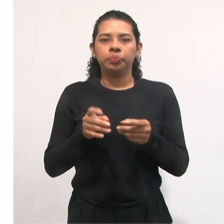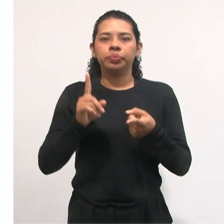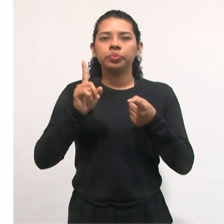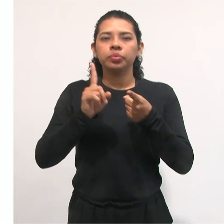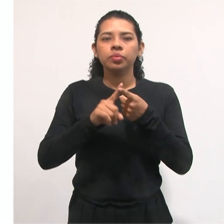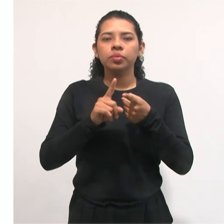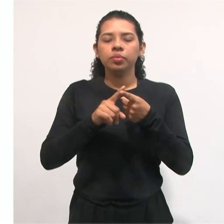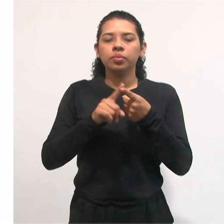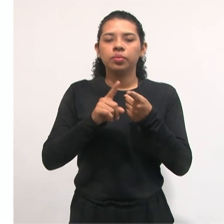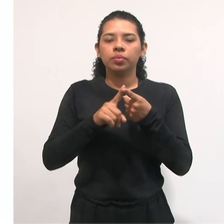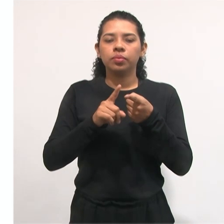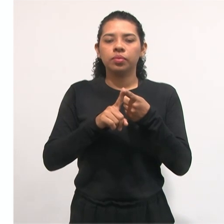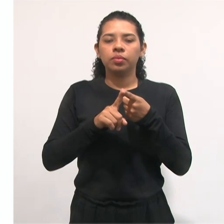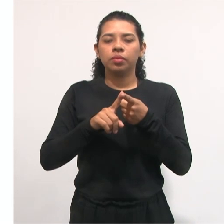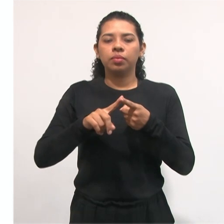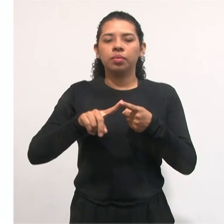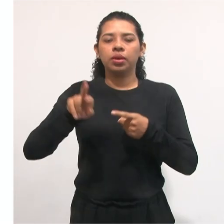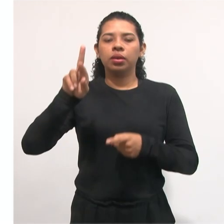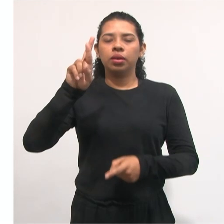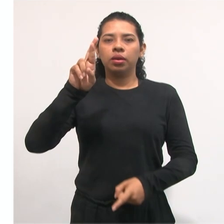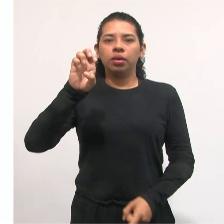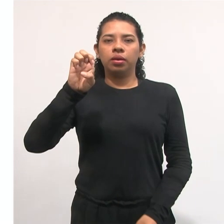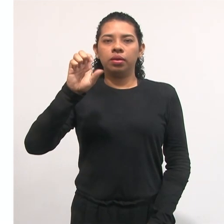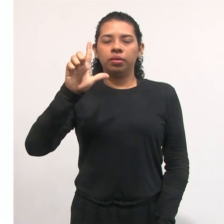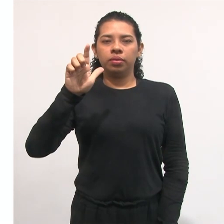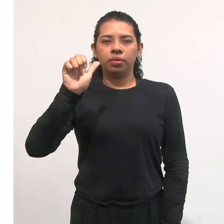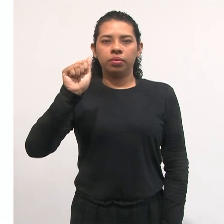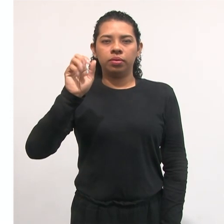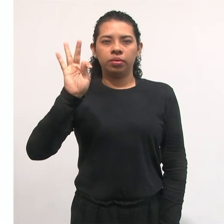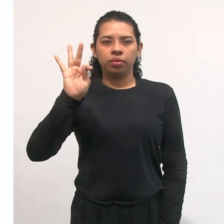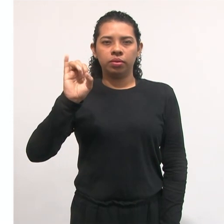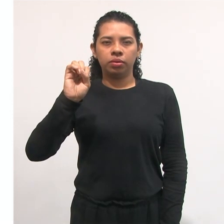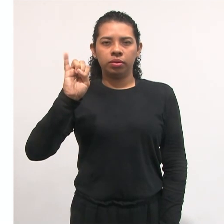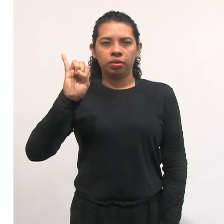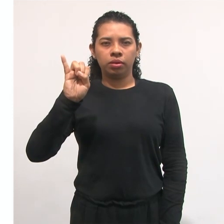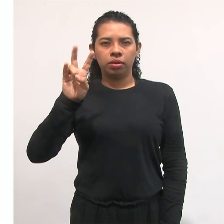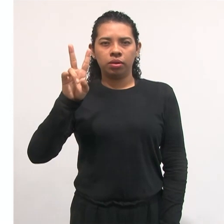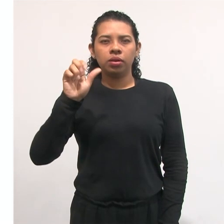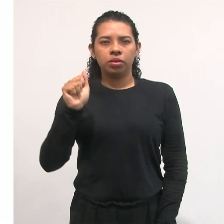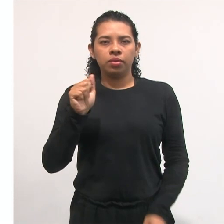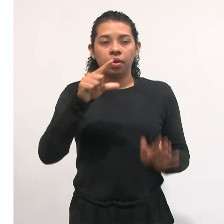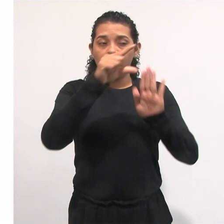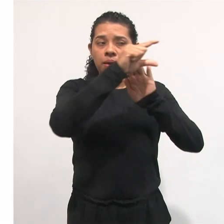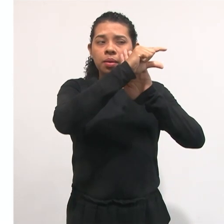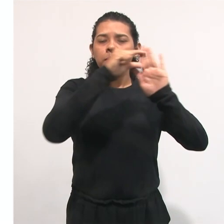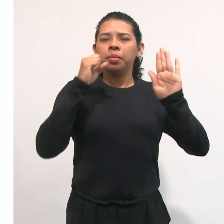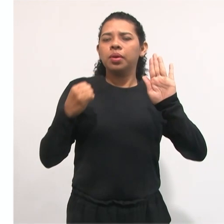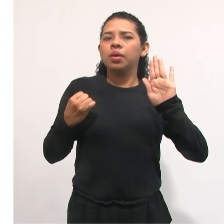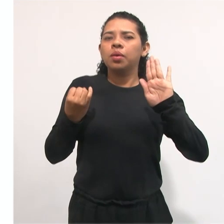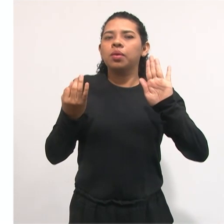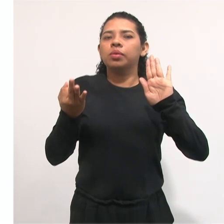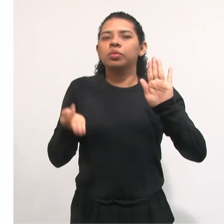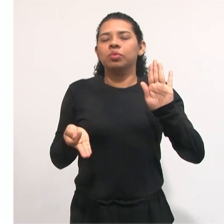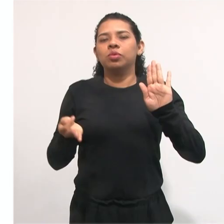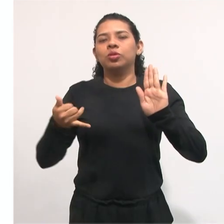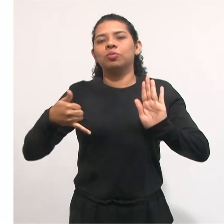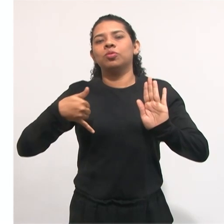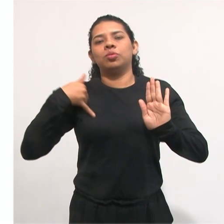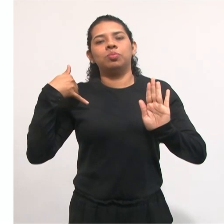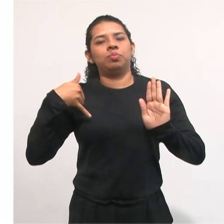dividiu por 2. Deu 19,5. A frequência relativa, ora, na primeira classe, nós